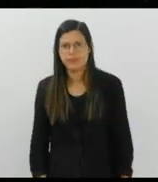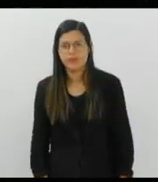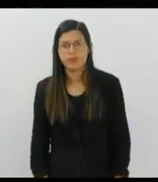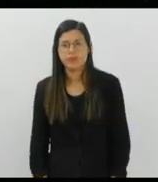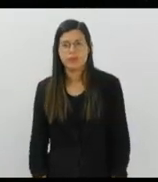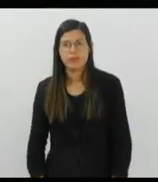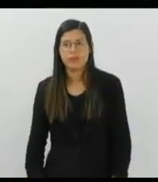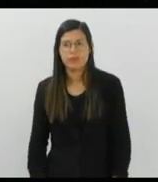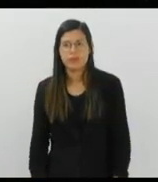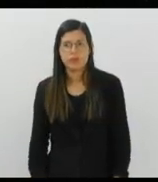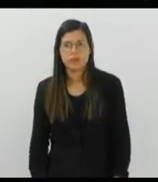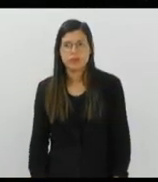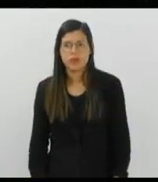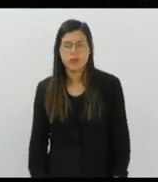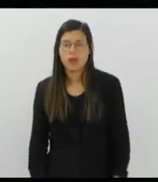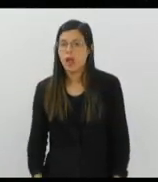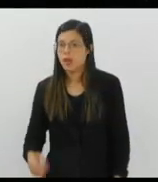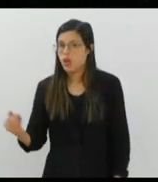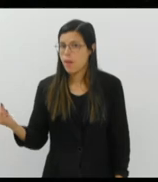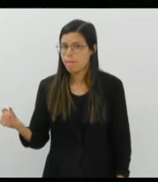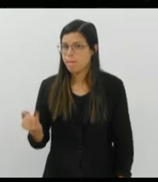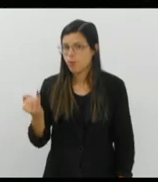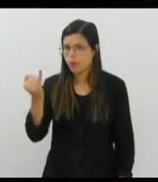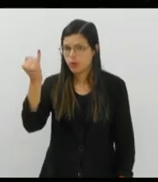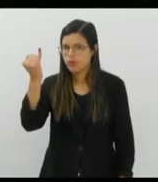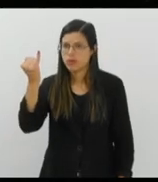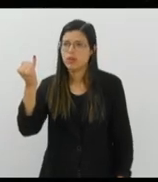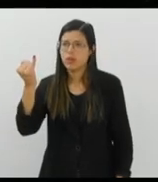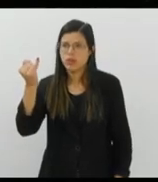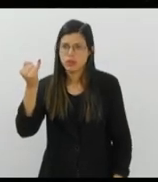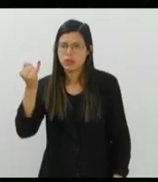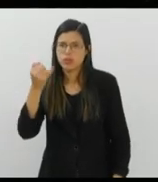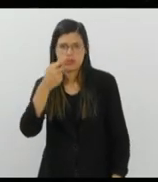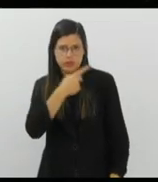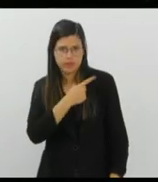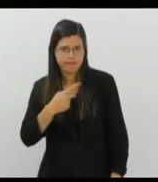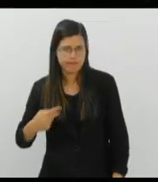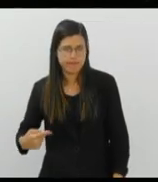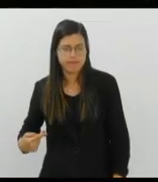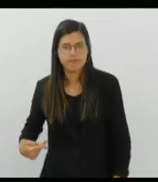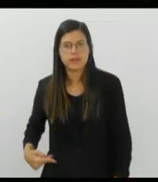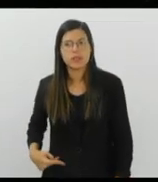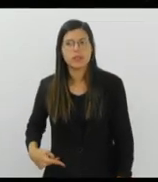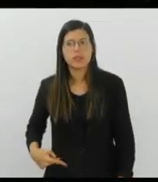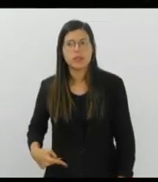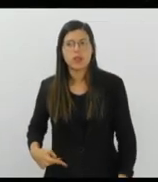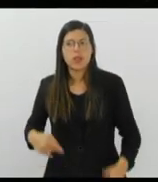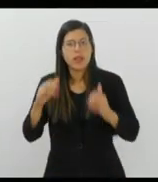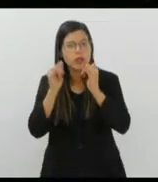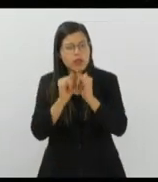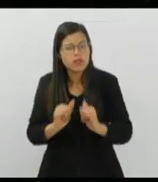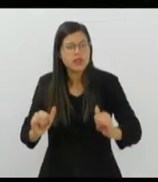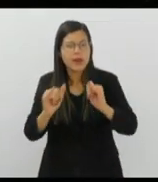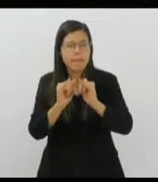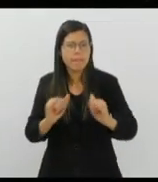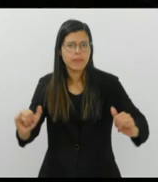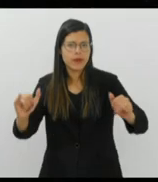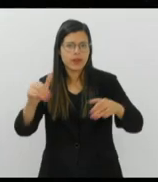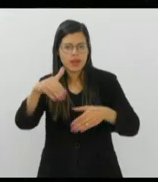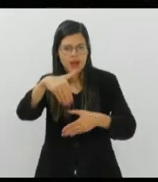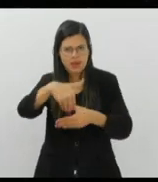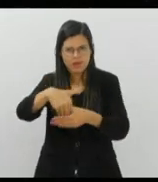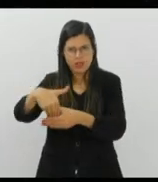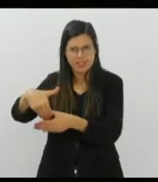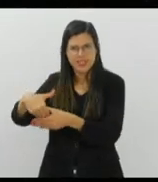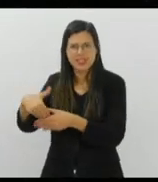Daí ser fundamental, senhora presidente, por isso trouxe esse tema, que as campanhas eleitorais